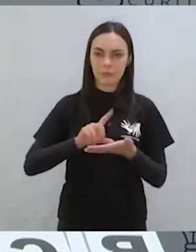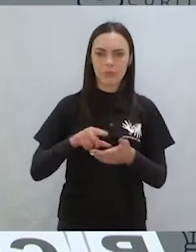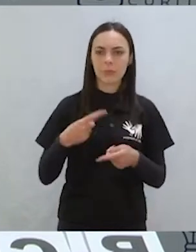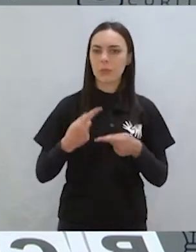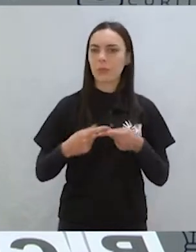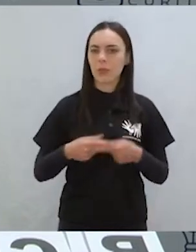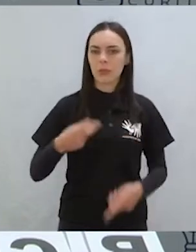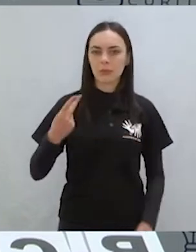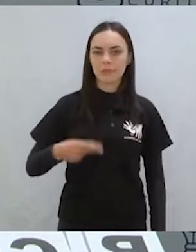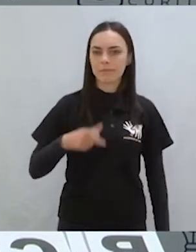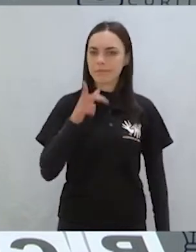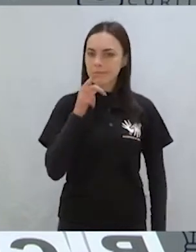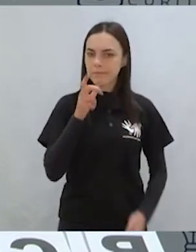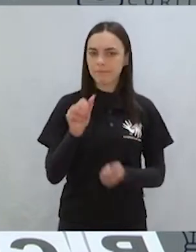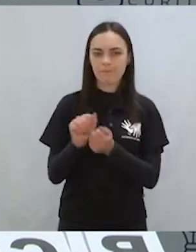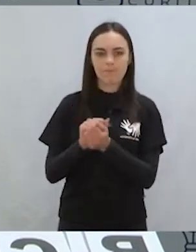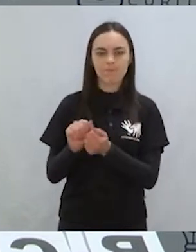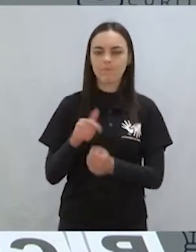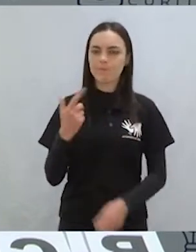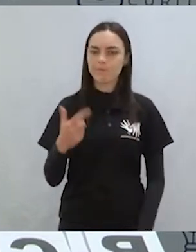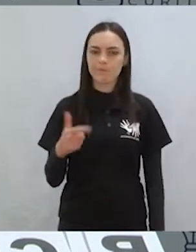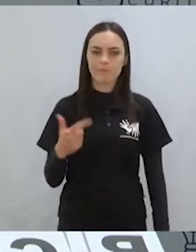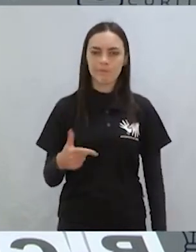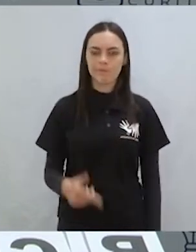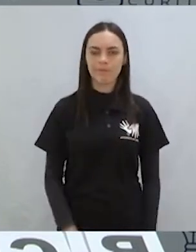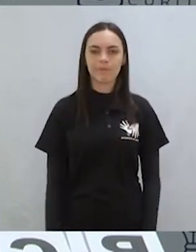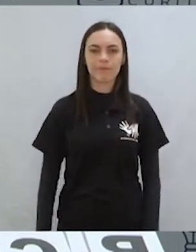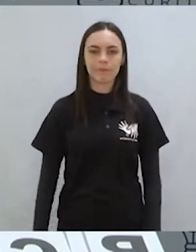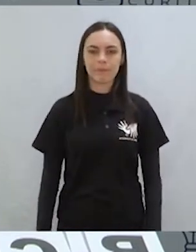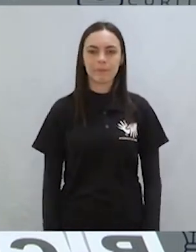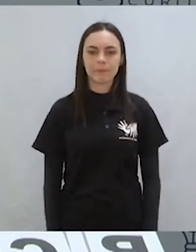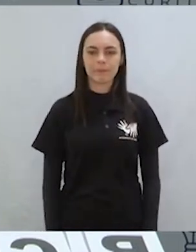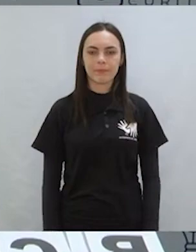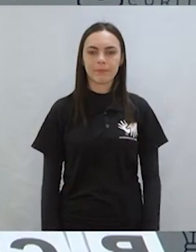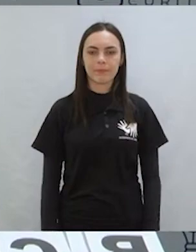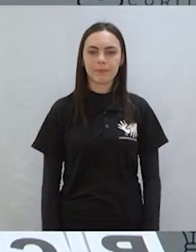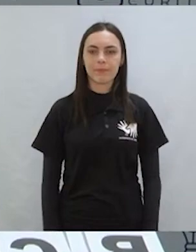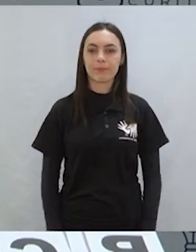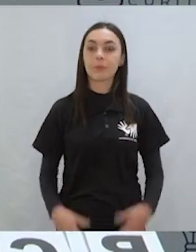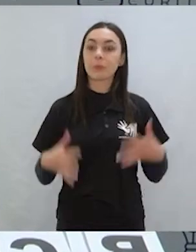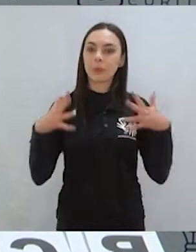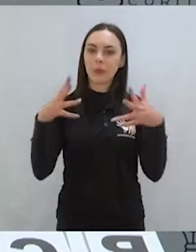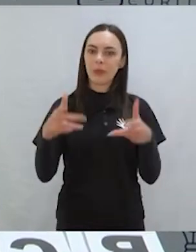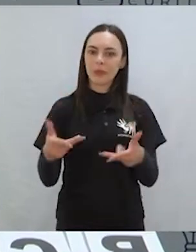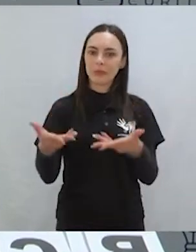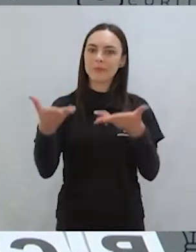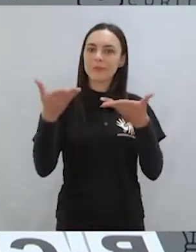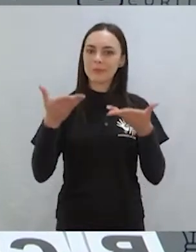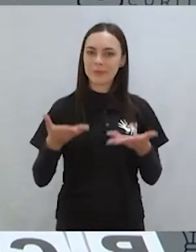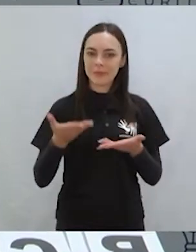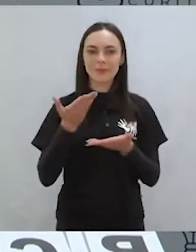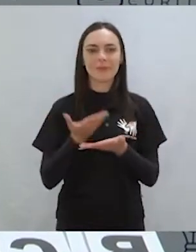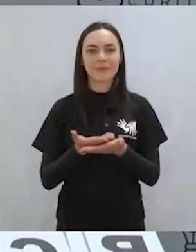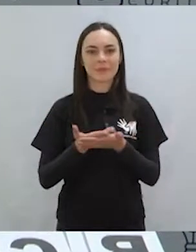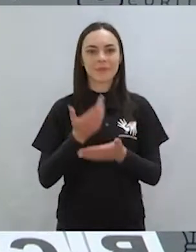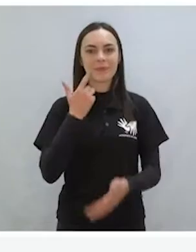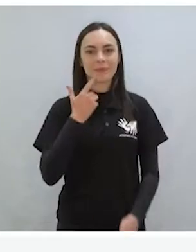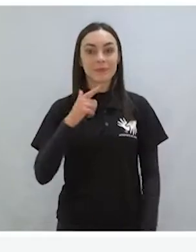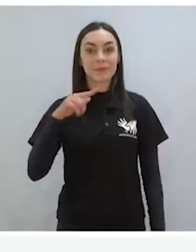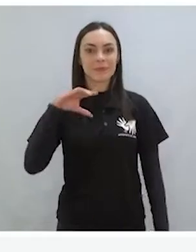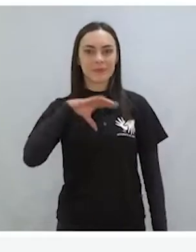não temos água e sabão, ok? Muito bem. Sejam todos bem-vindos à aula de